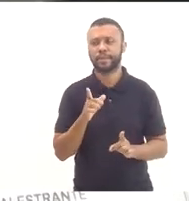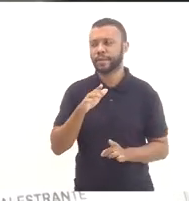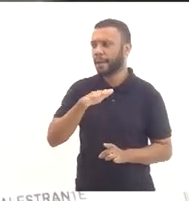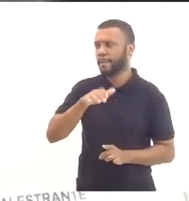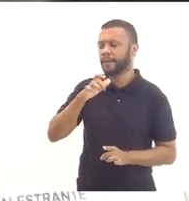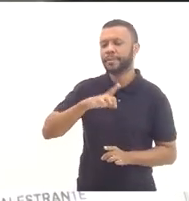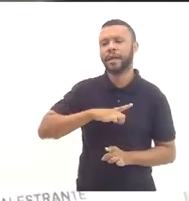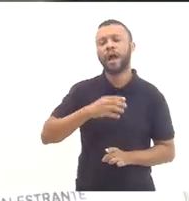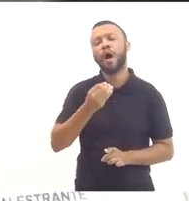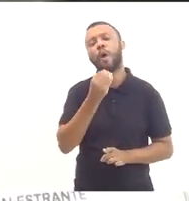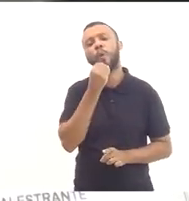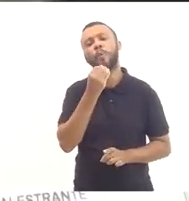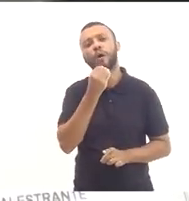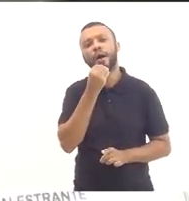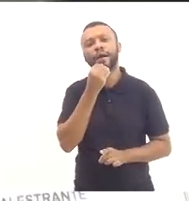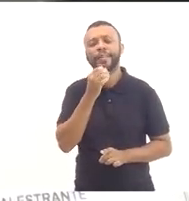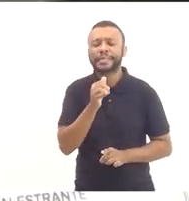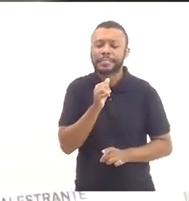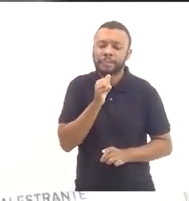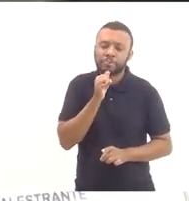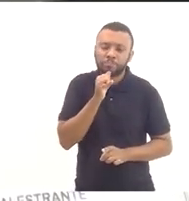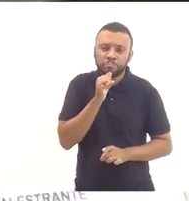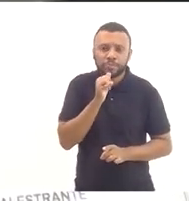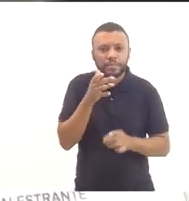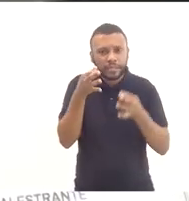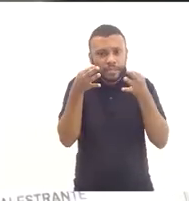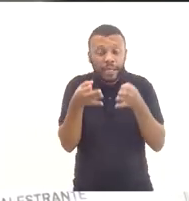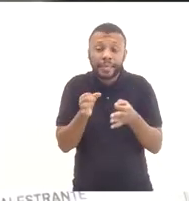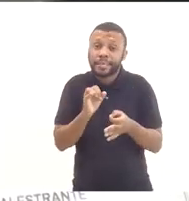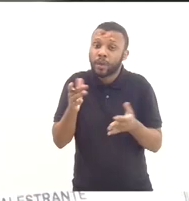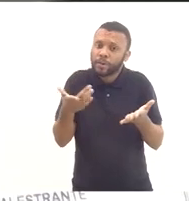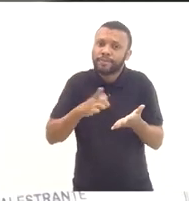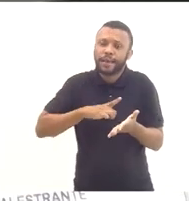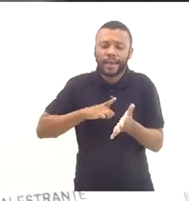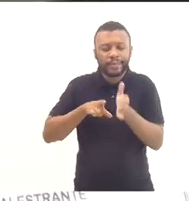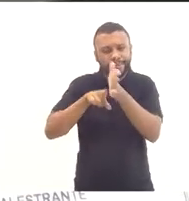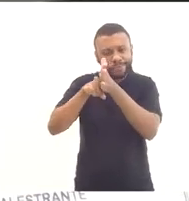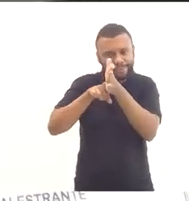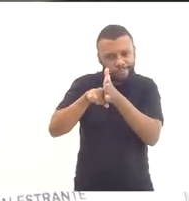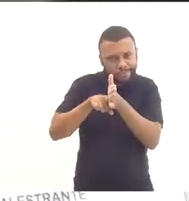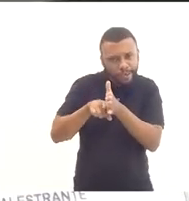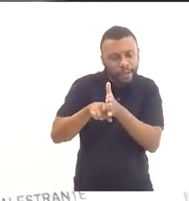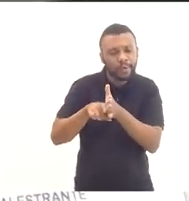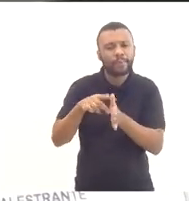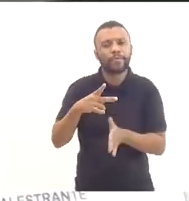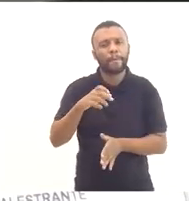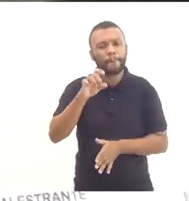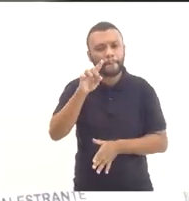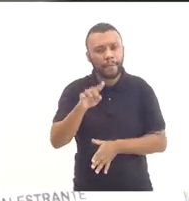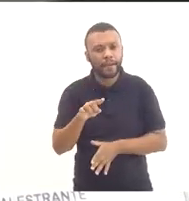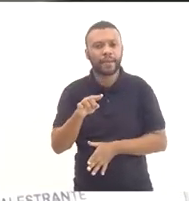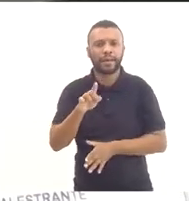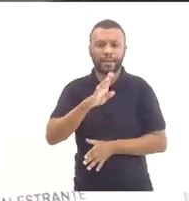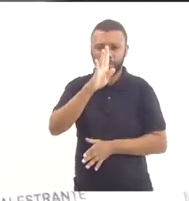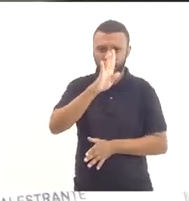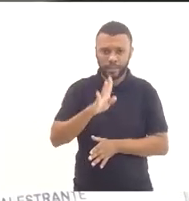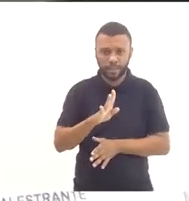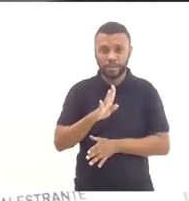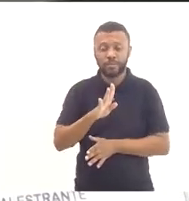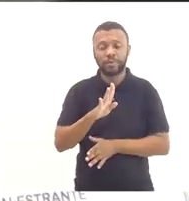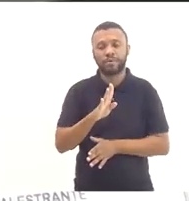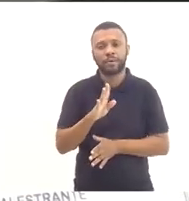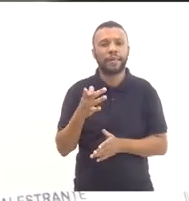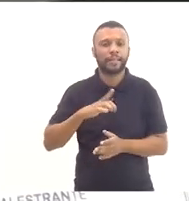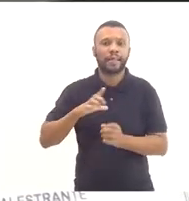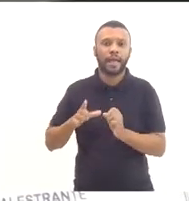oportunidade infelizmente é sendo bem sincera se hoje tivesse o exame do pezinho aqui no Brasil e rastrear essa doença ainda assim não seria a garantia de não